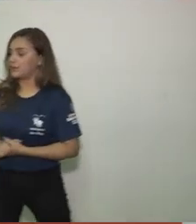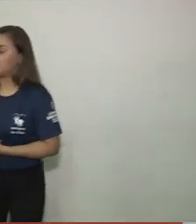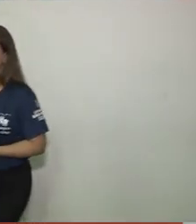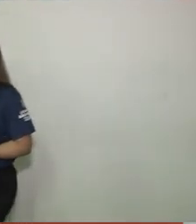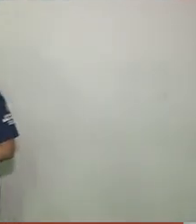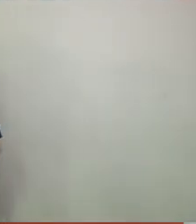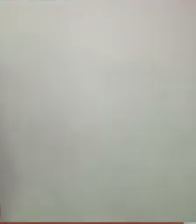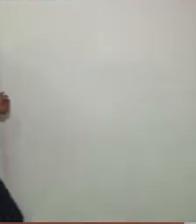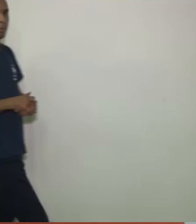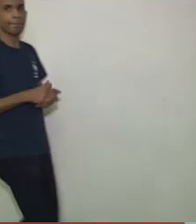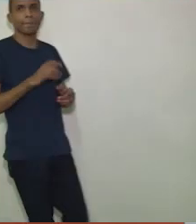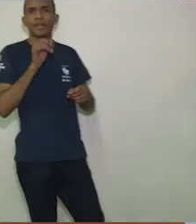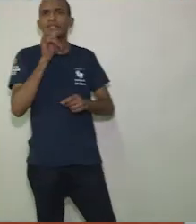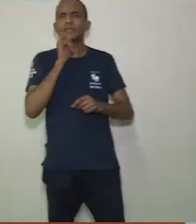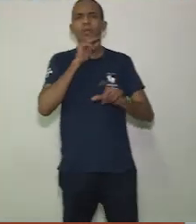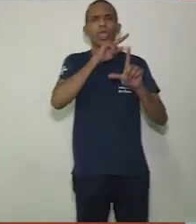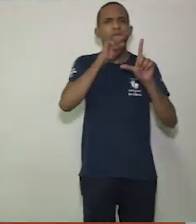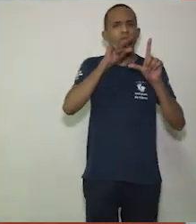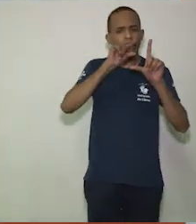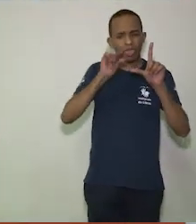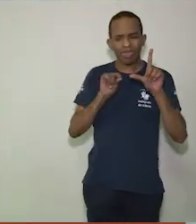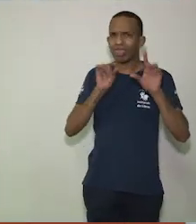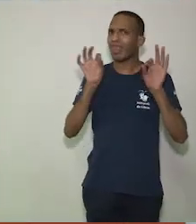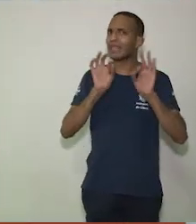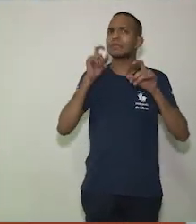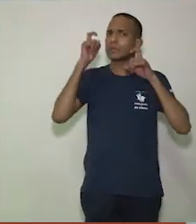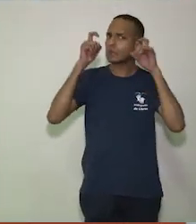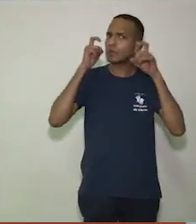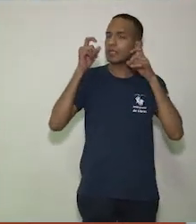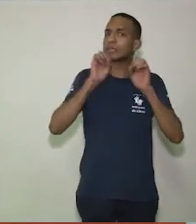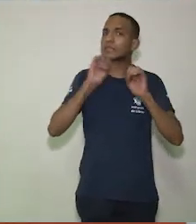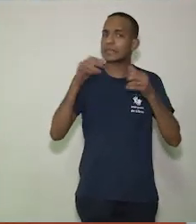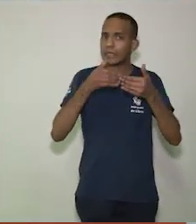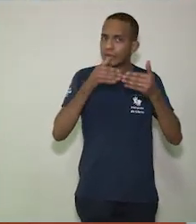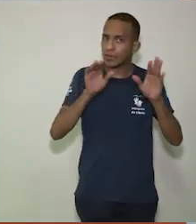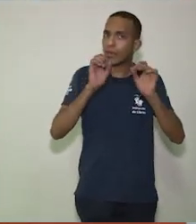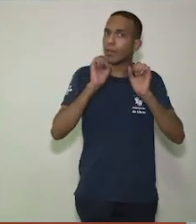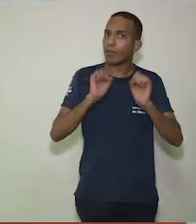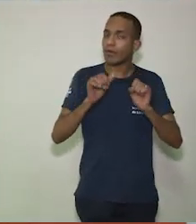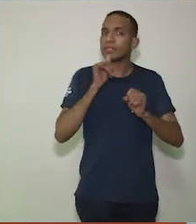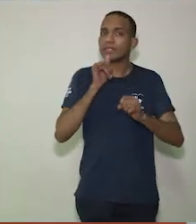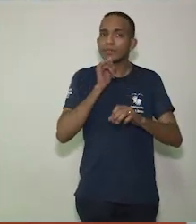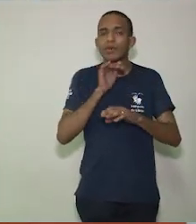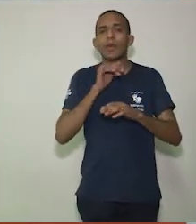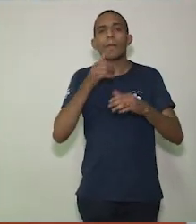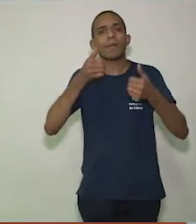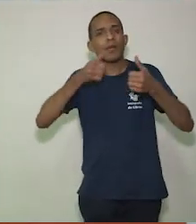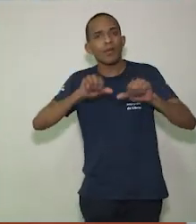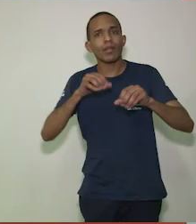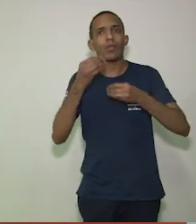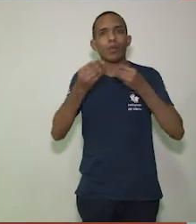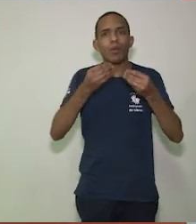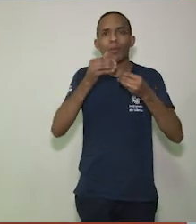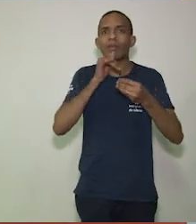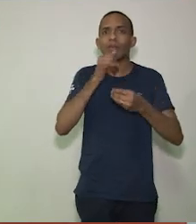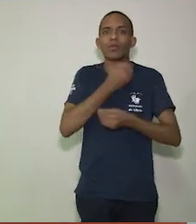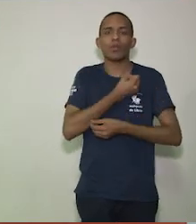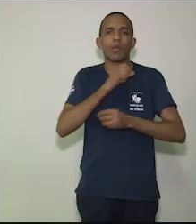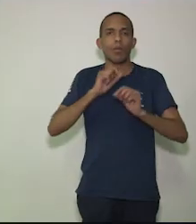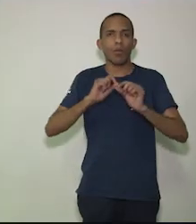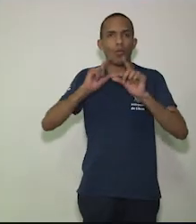ter caído é preocupante e se a reabertura pode ter colaborado para a manutenção desses